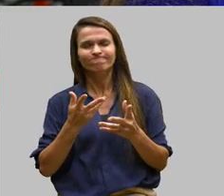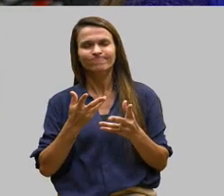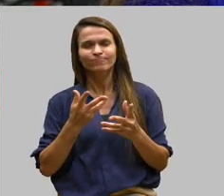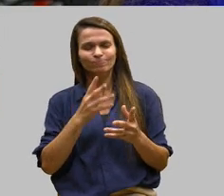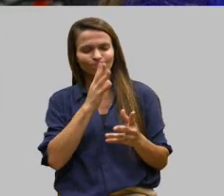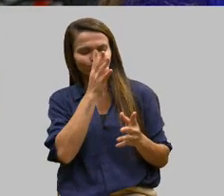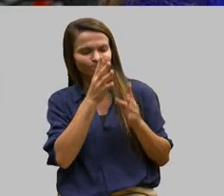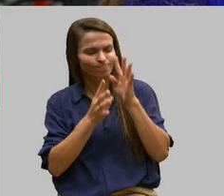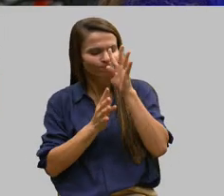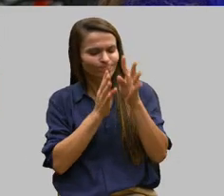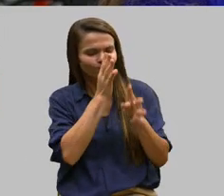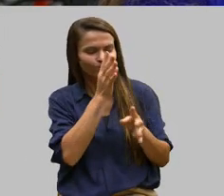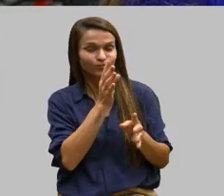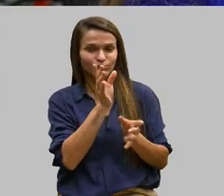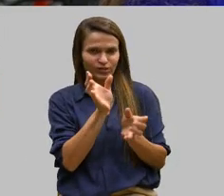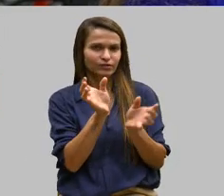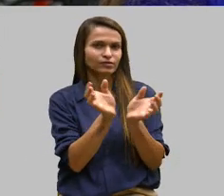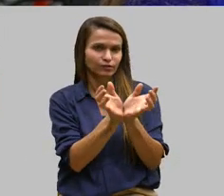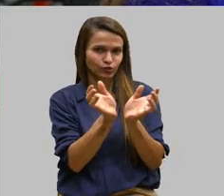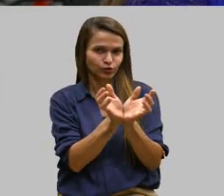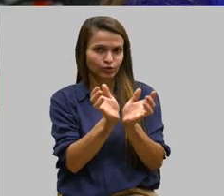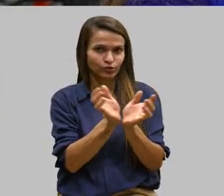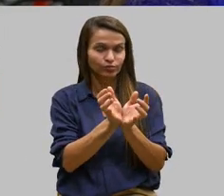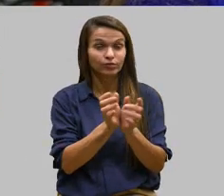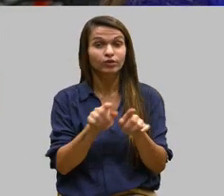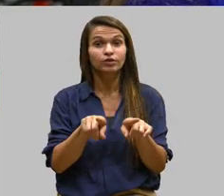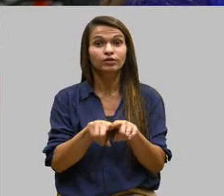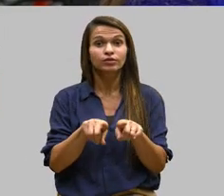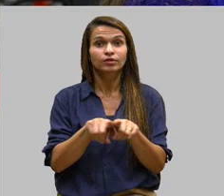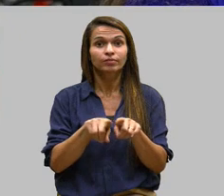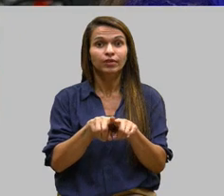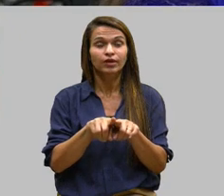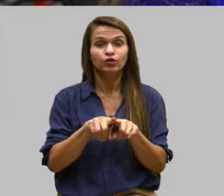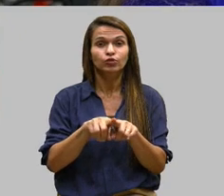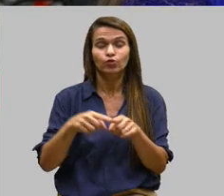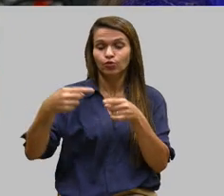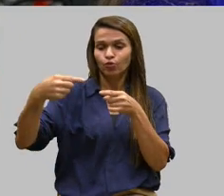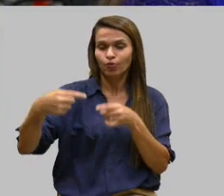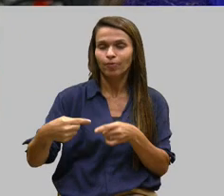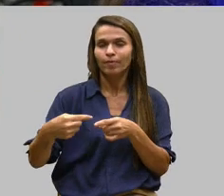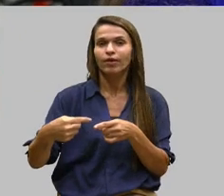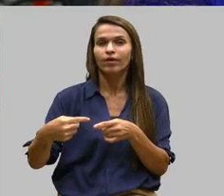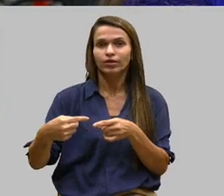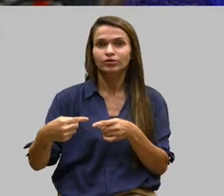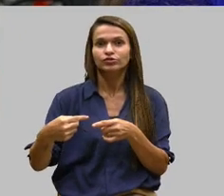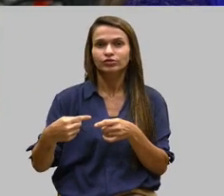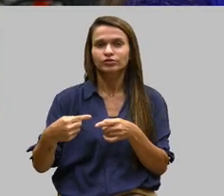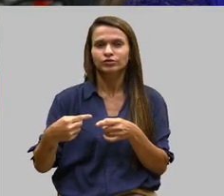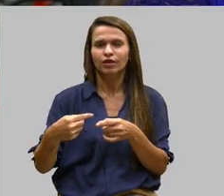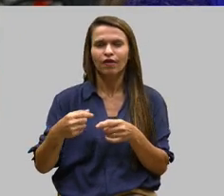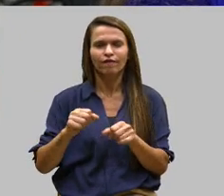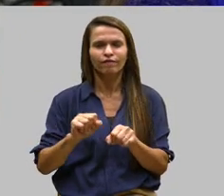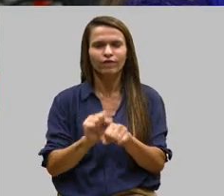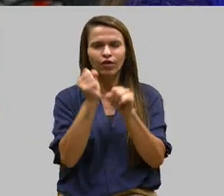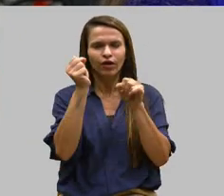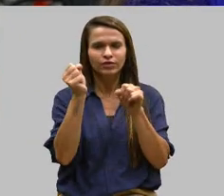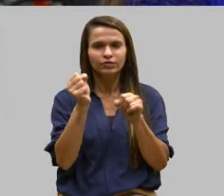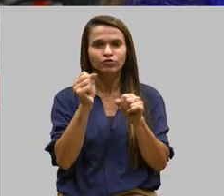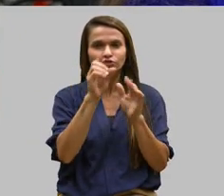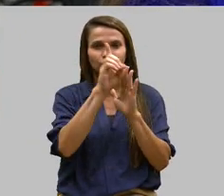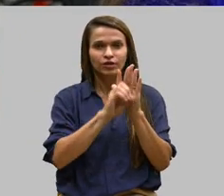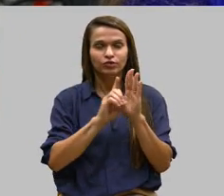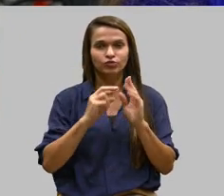pessoas sobretudo também no combate as violações de direitos humanos nós